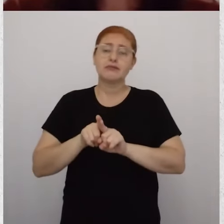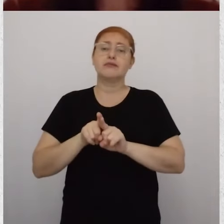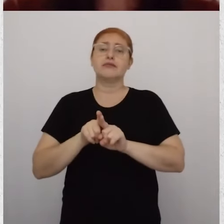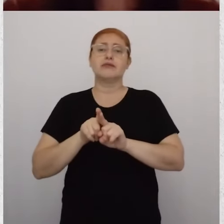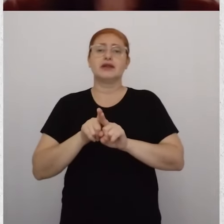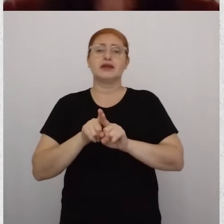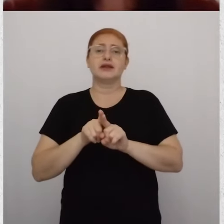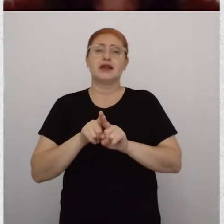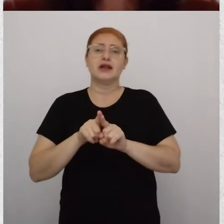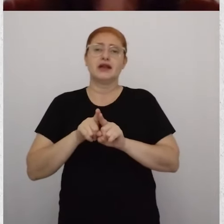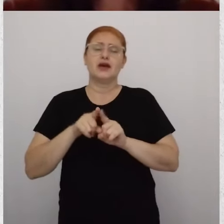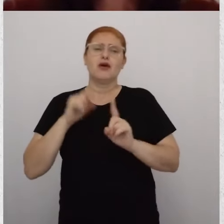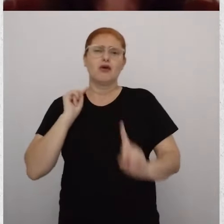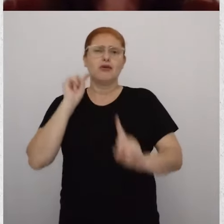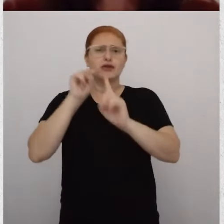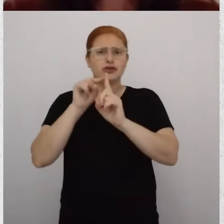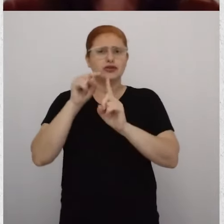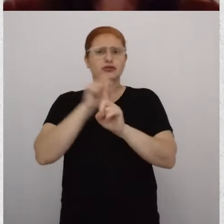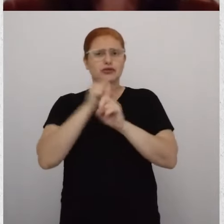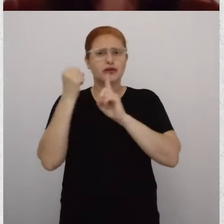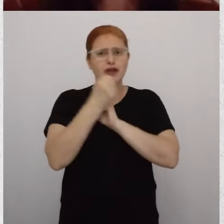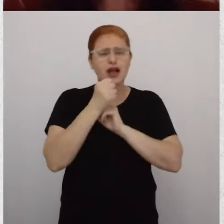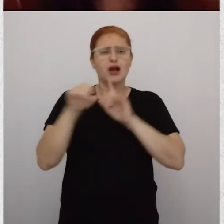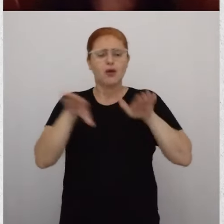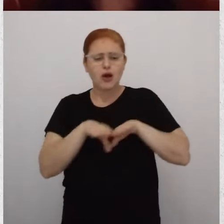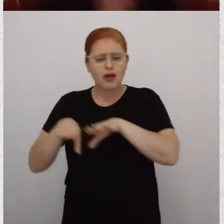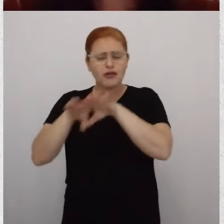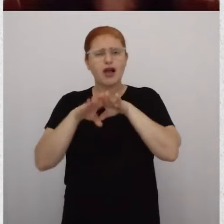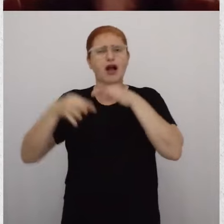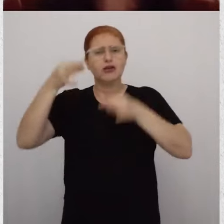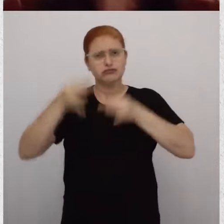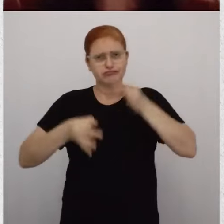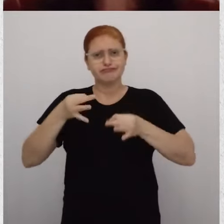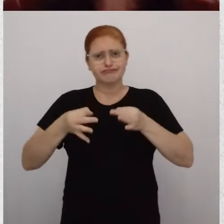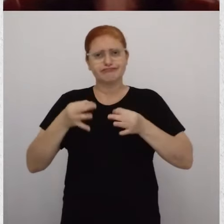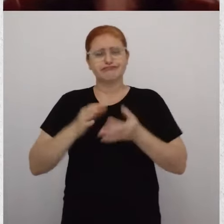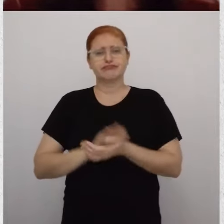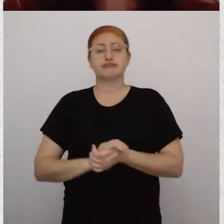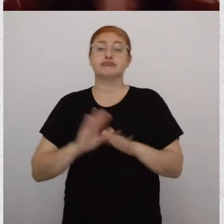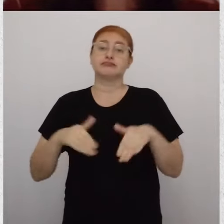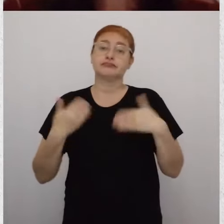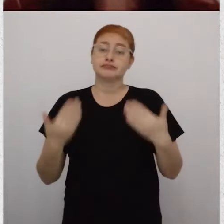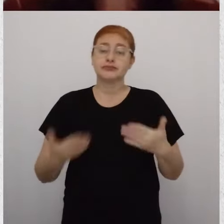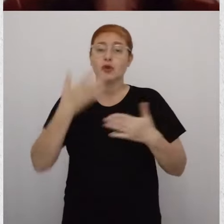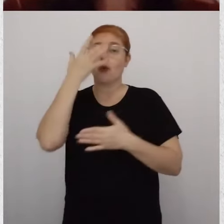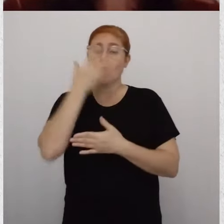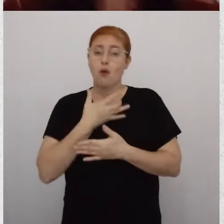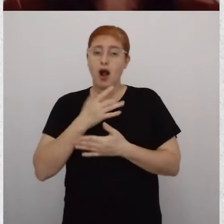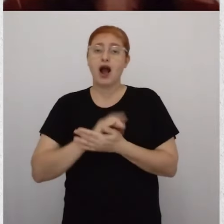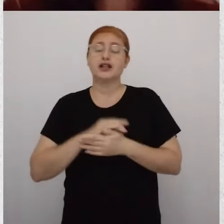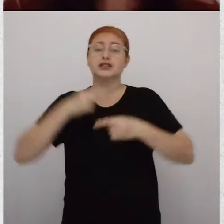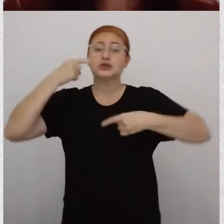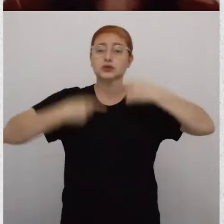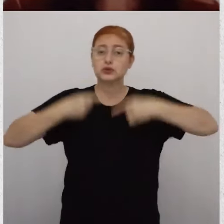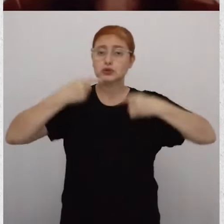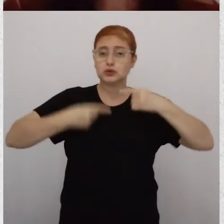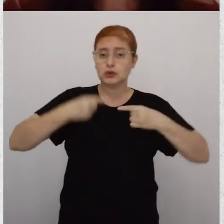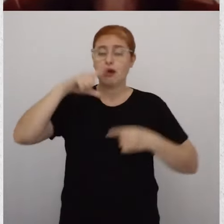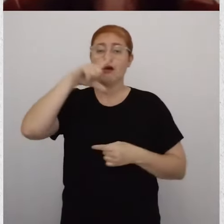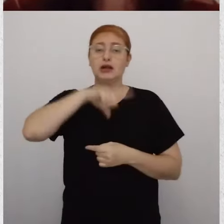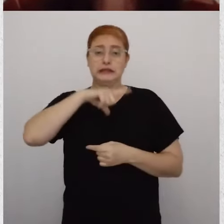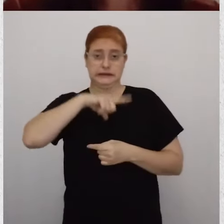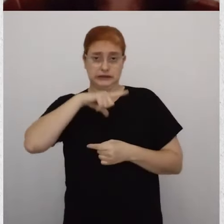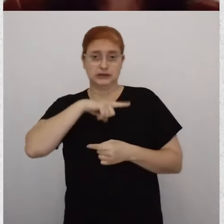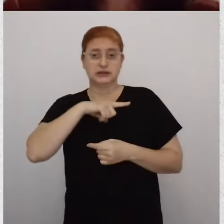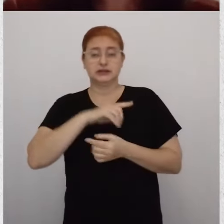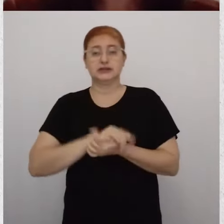de sociedade que a gente tem, assim, de igualdade, de justiça, sabe? Então, eu acho que essa discussão que a galera tem,